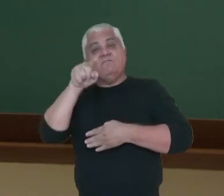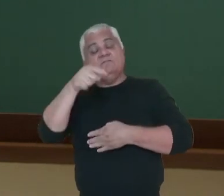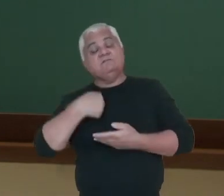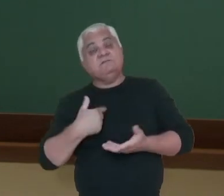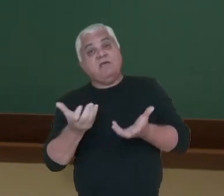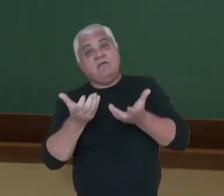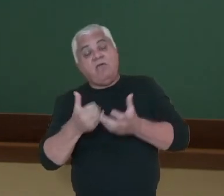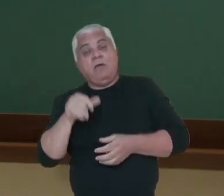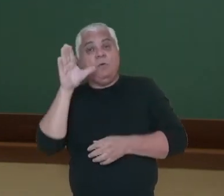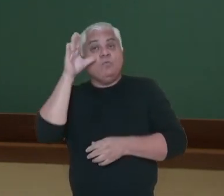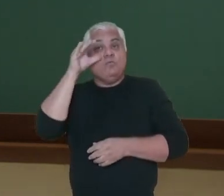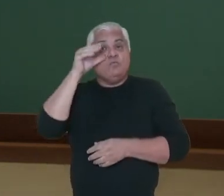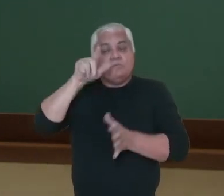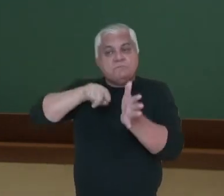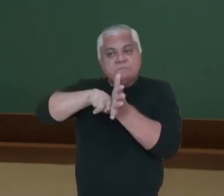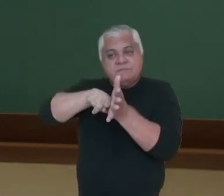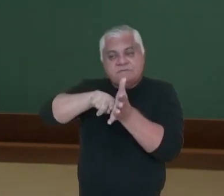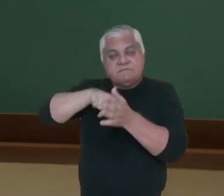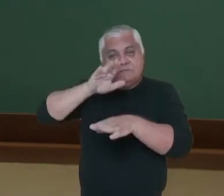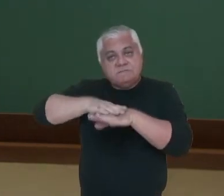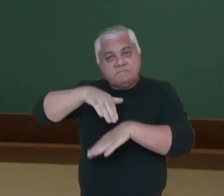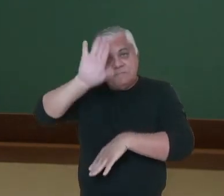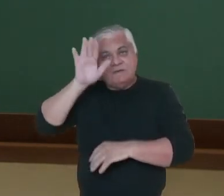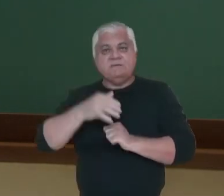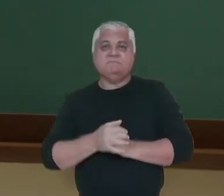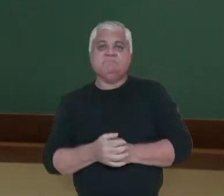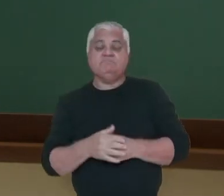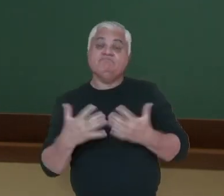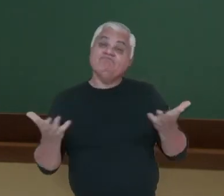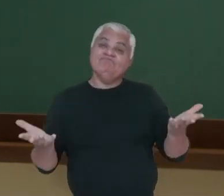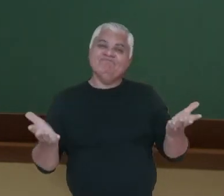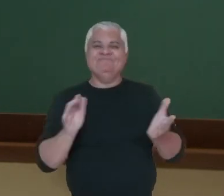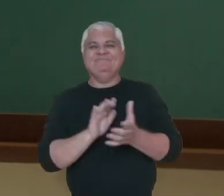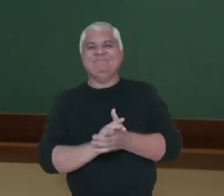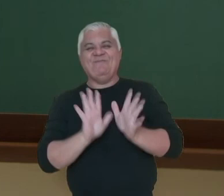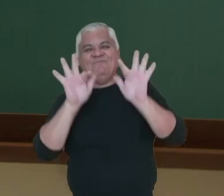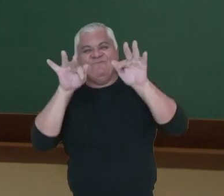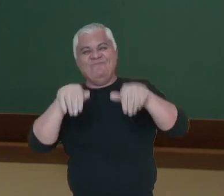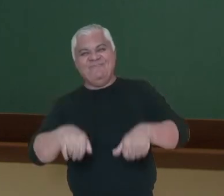tiverem curiosidade de pesquisar um pouquinho mais. E é isso, com isso nós